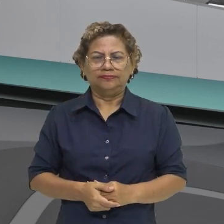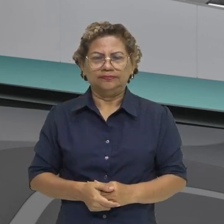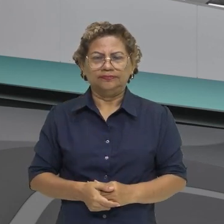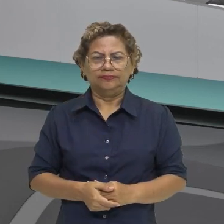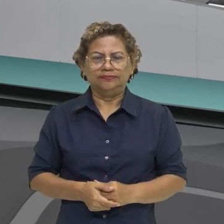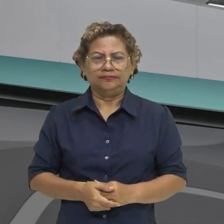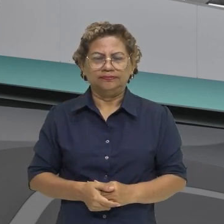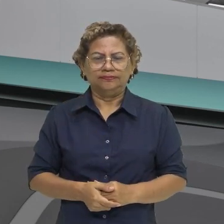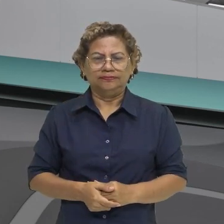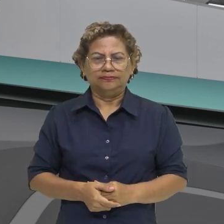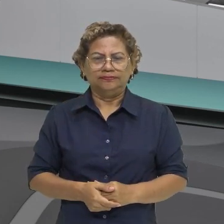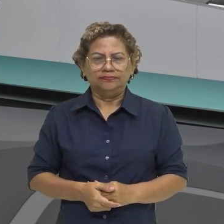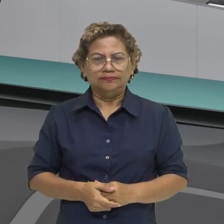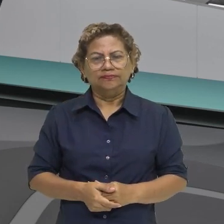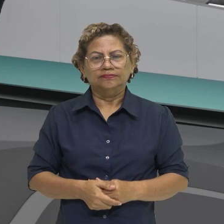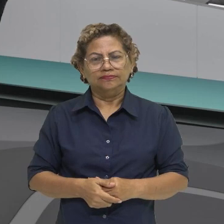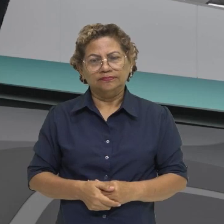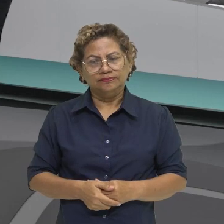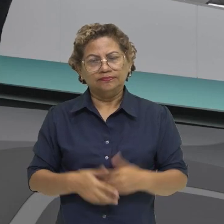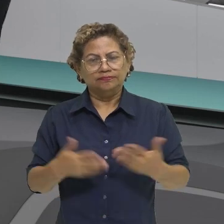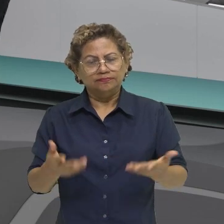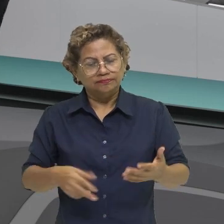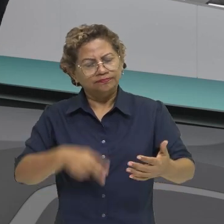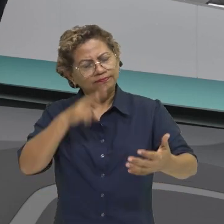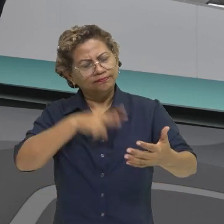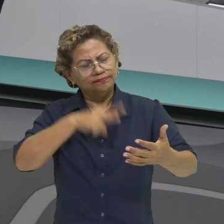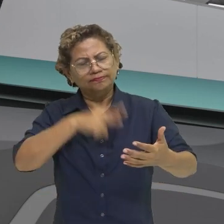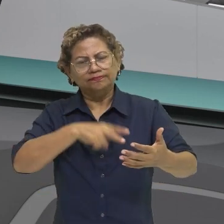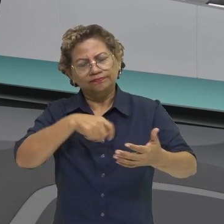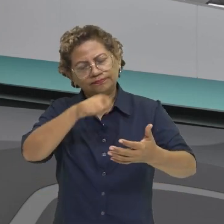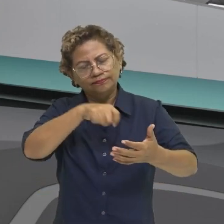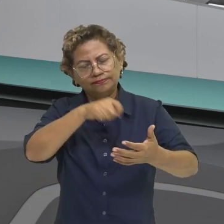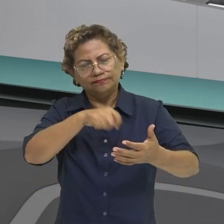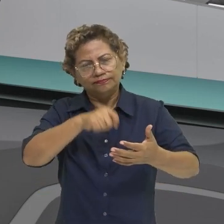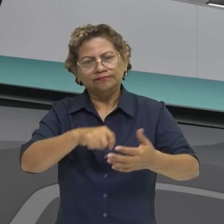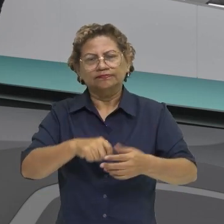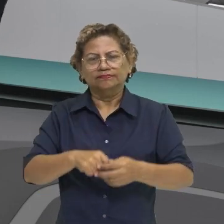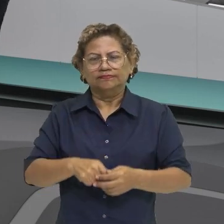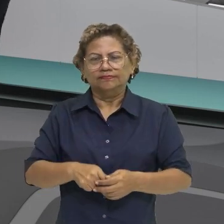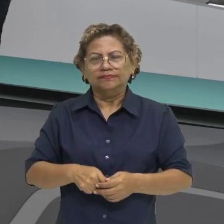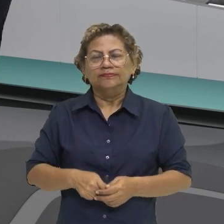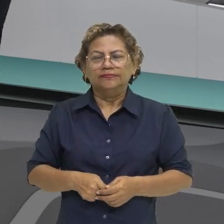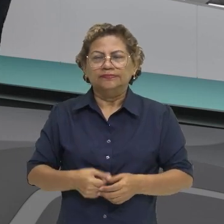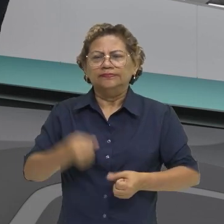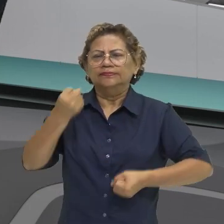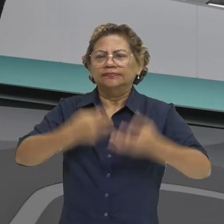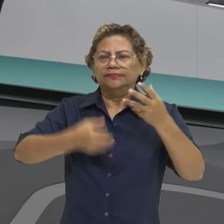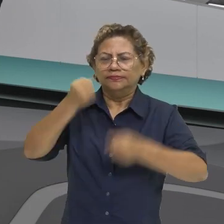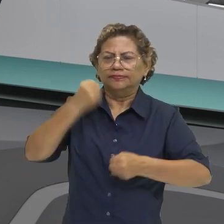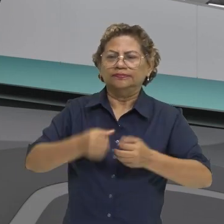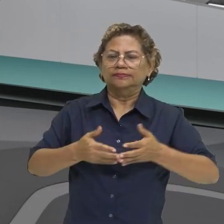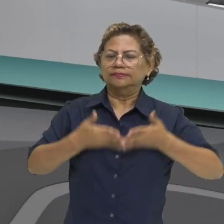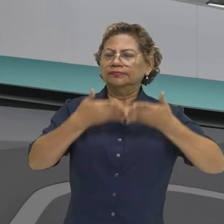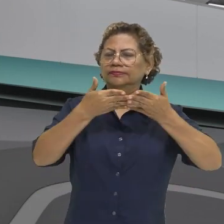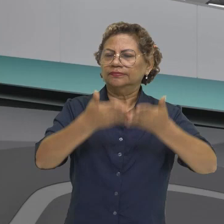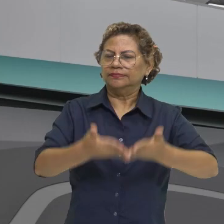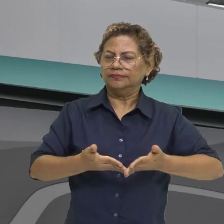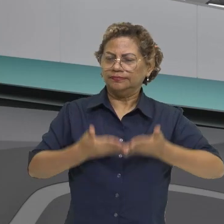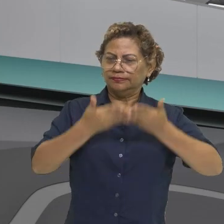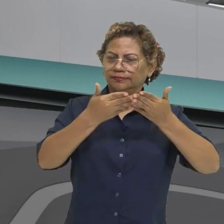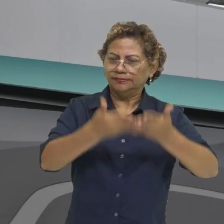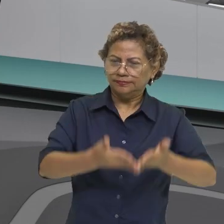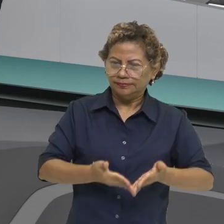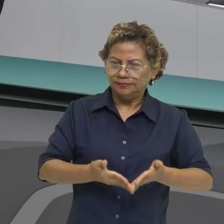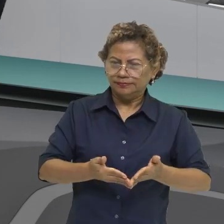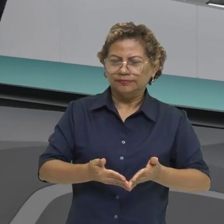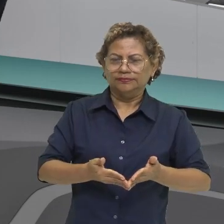através dessa epopeia de Os Lusíadas, ele está trazendo o conhecimento das grandes navegações, das conquistas, dos